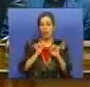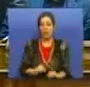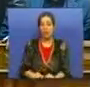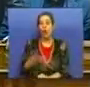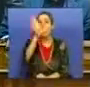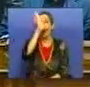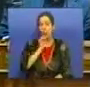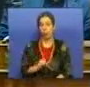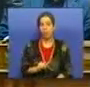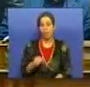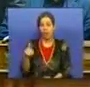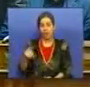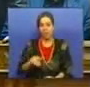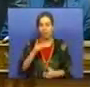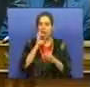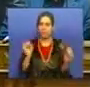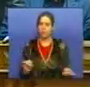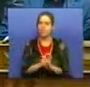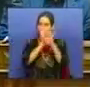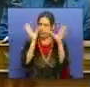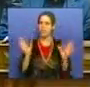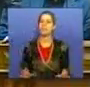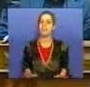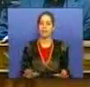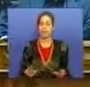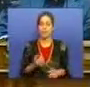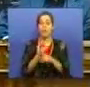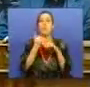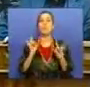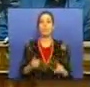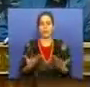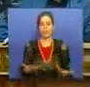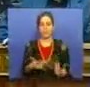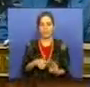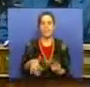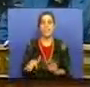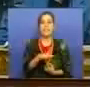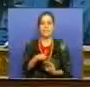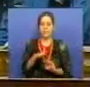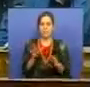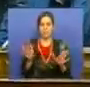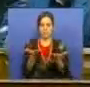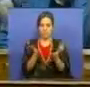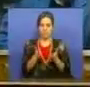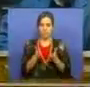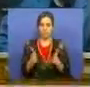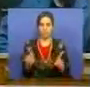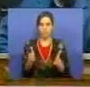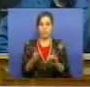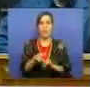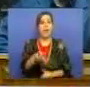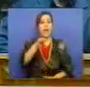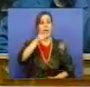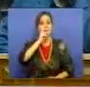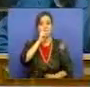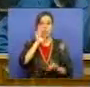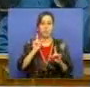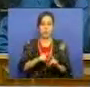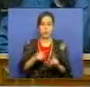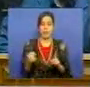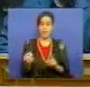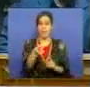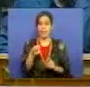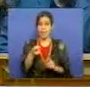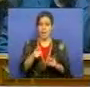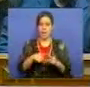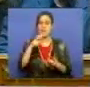Governo deve ser aqui esclarecida. Até porque estamos nesta situação paradoxal. Na gasolina, no